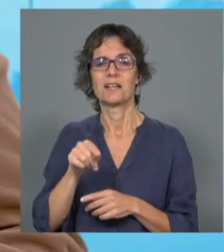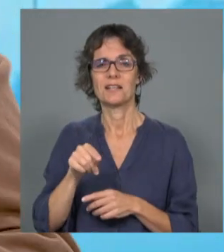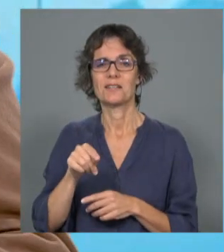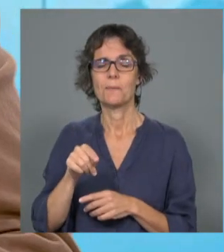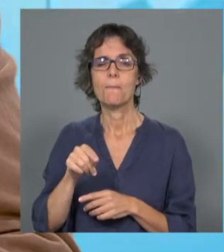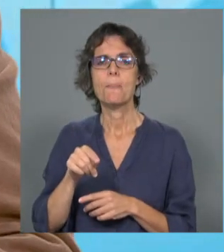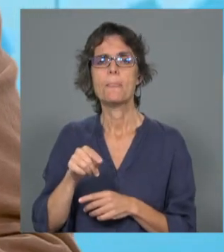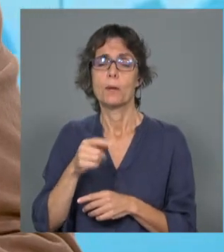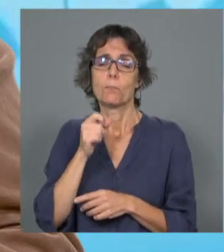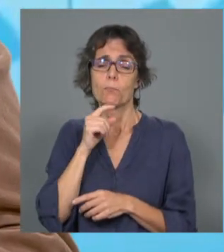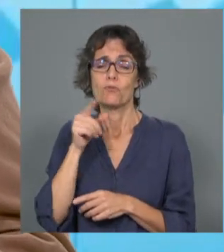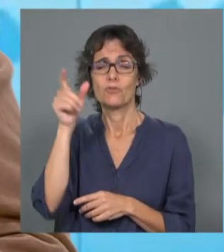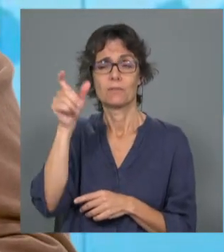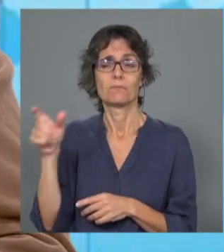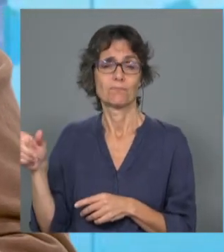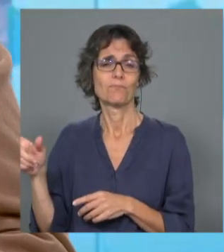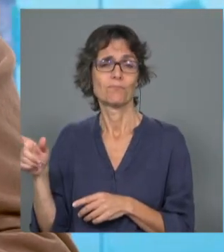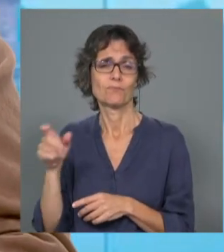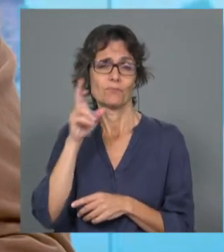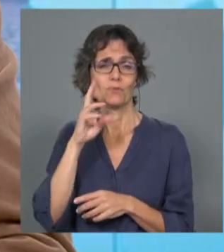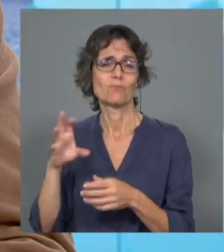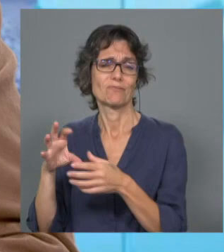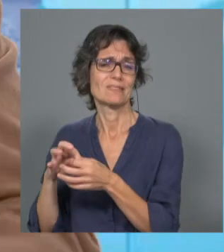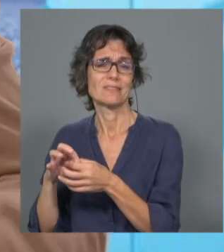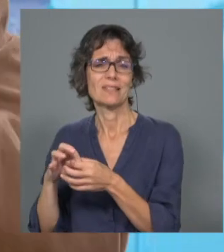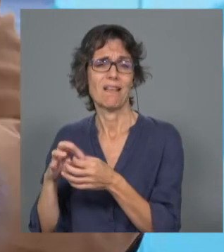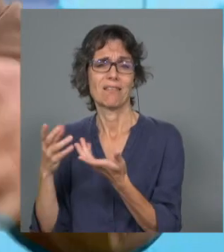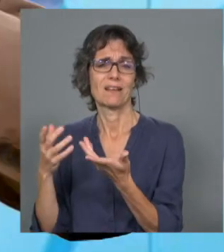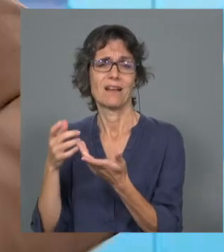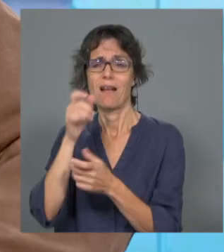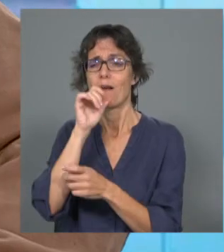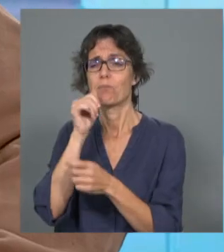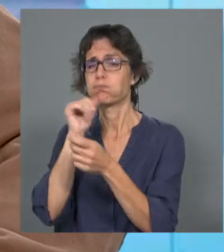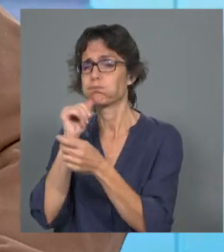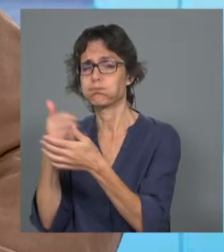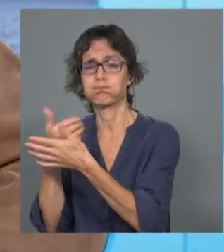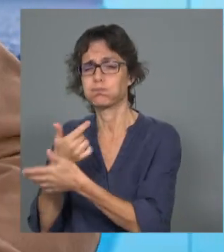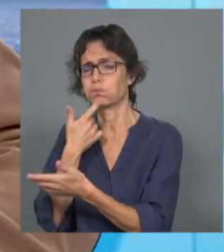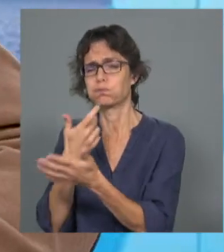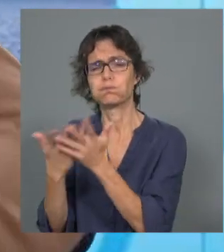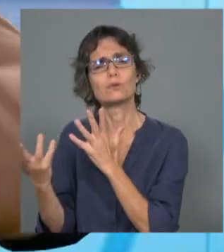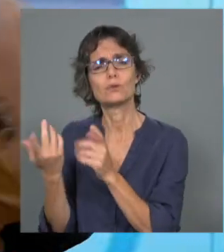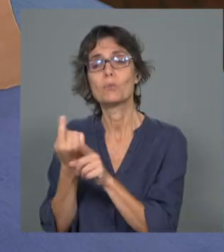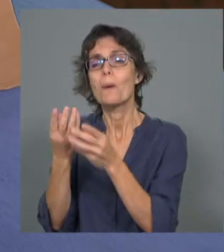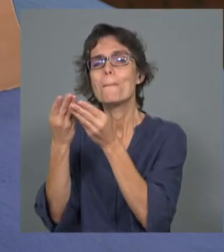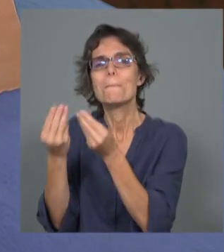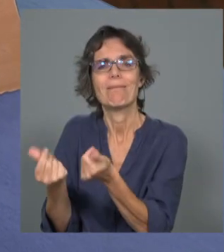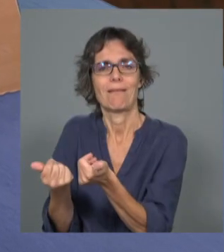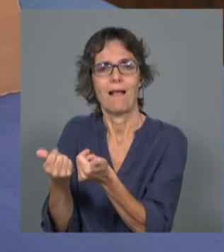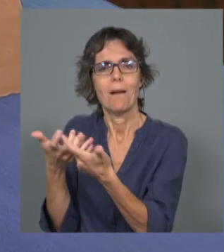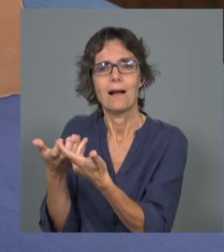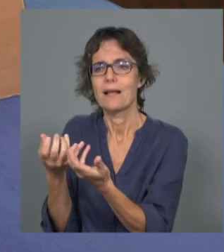que, infelizmente, tragicamente vai morrer, até porque os materiais são poucos, porque não têm proteções Kevlar, não